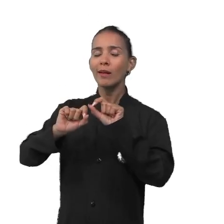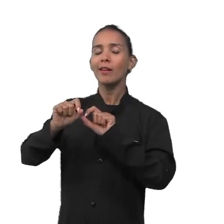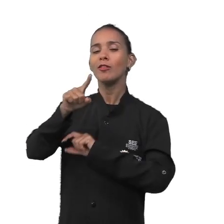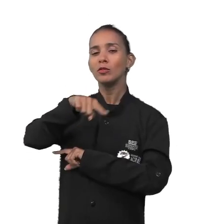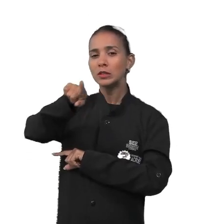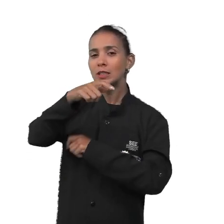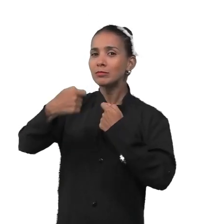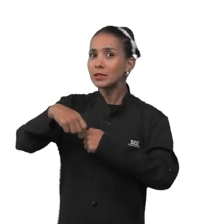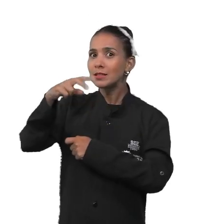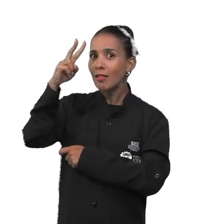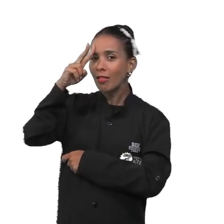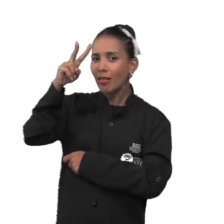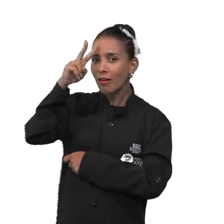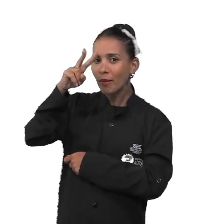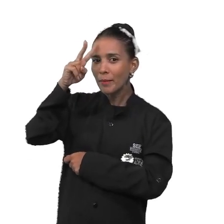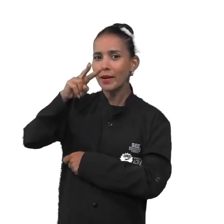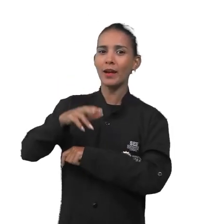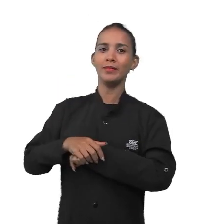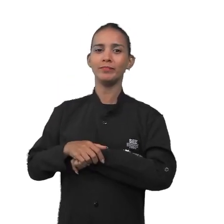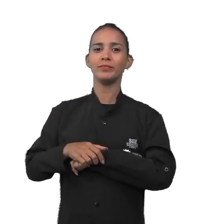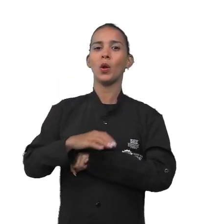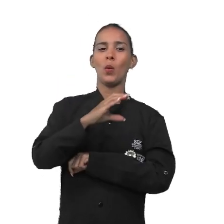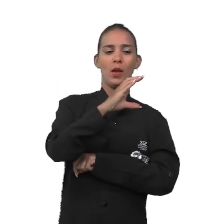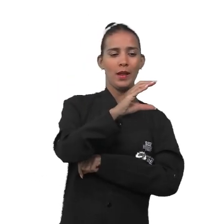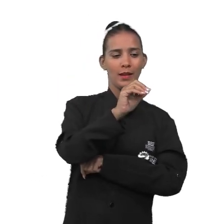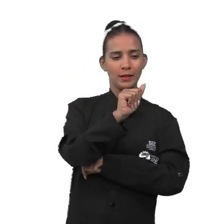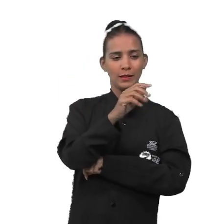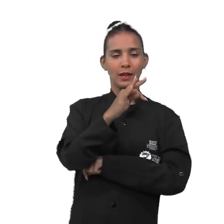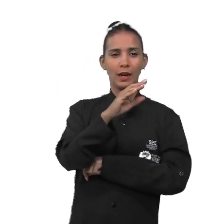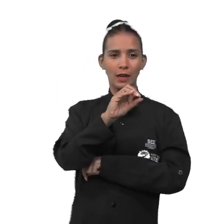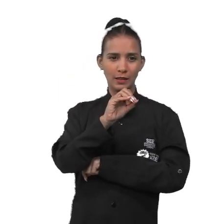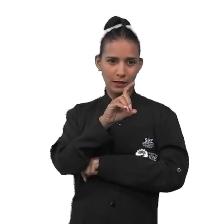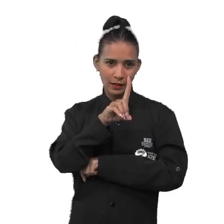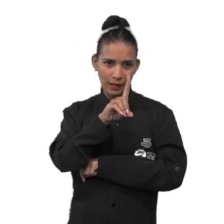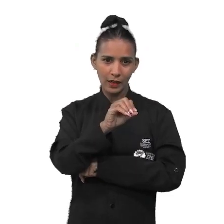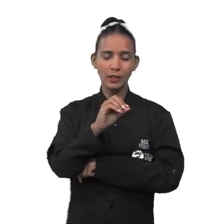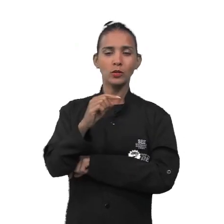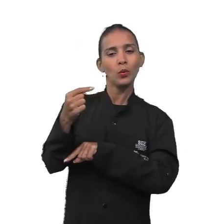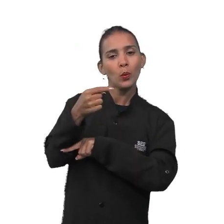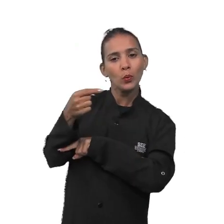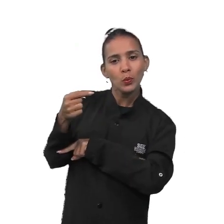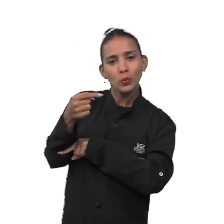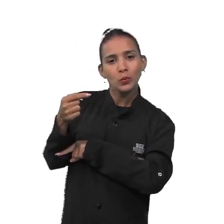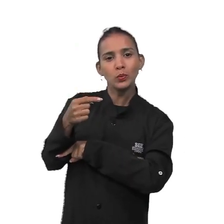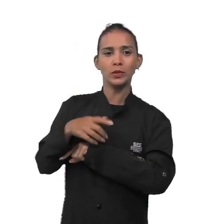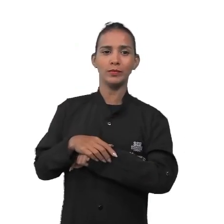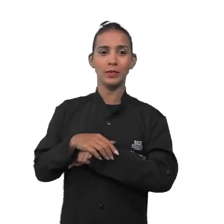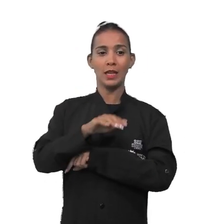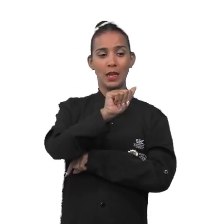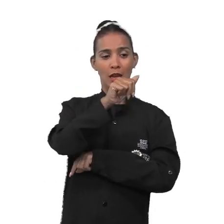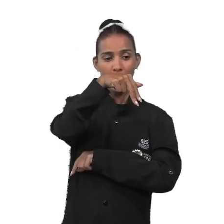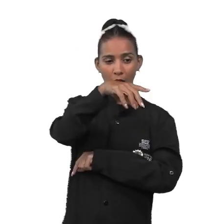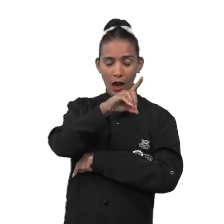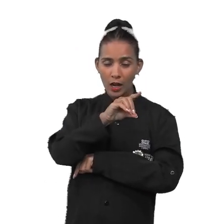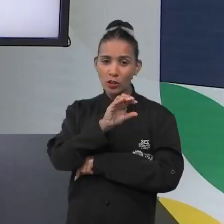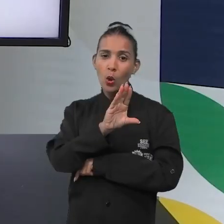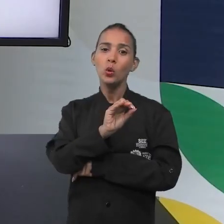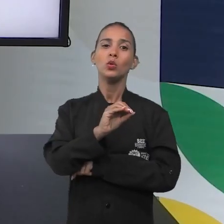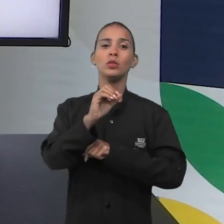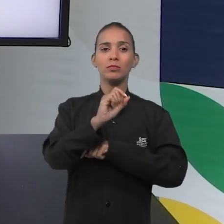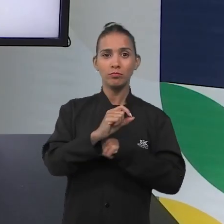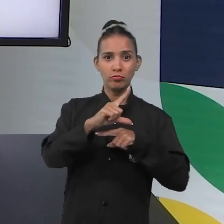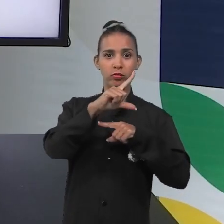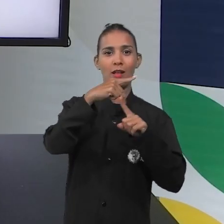Consoante, consoante, cátodo reduz, vogal, vogal, ânodo oxida. E assim funciona a